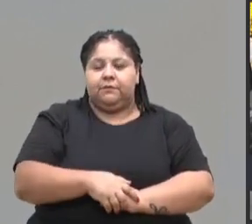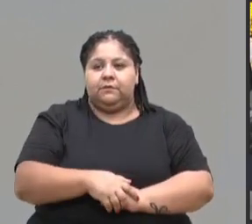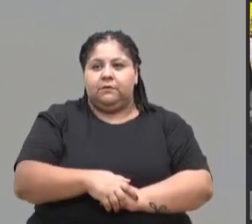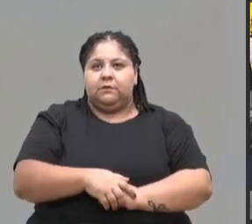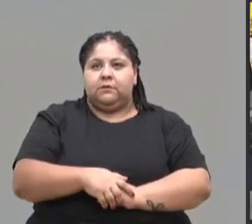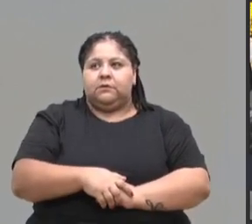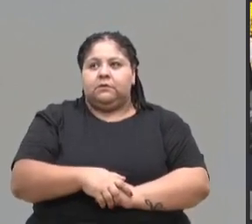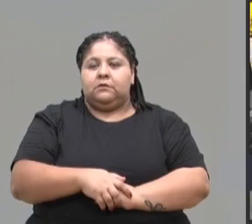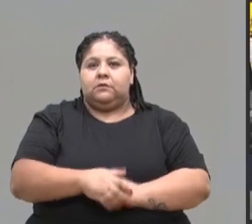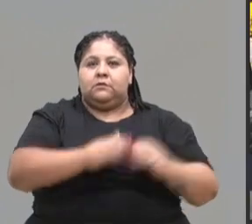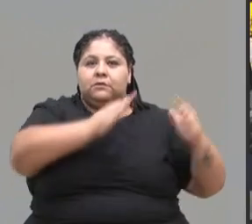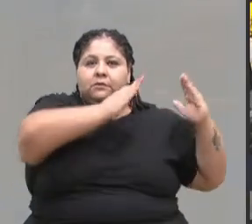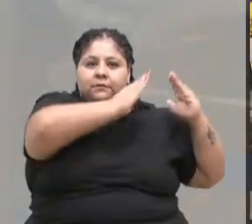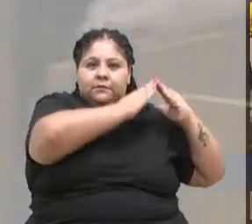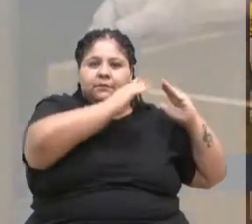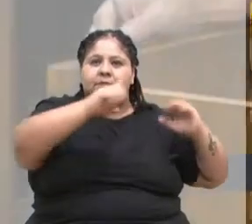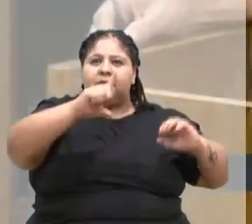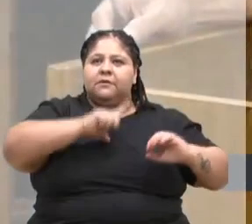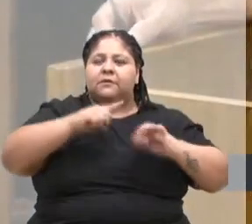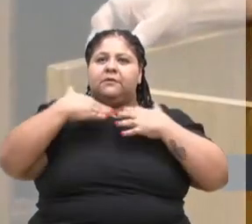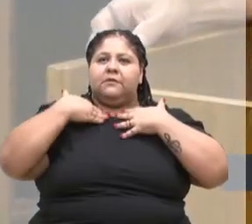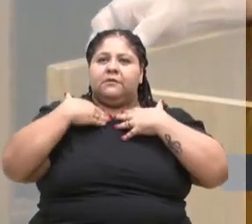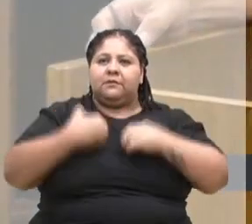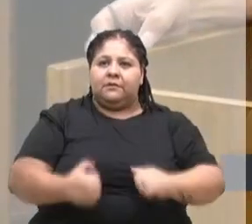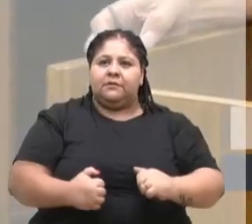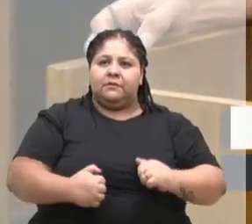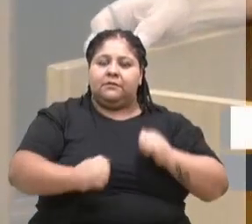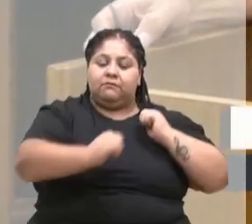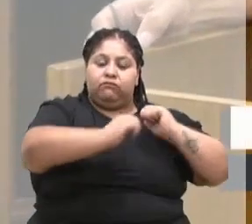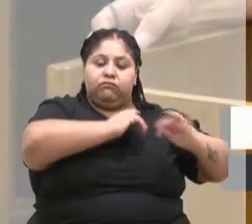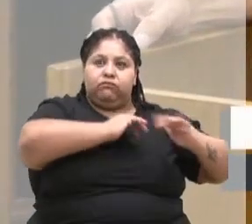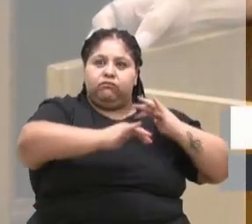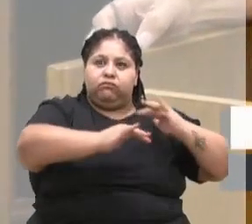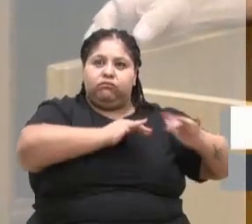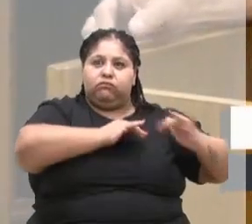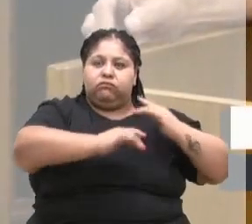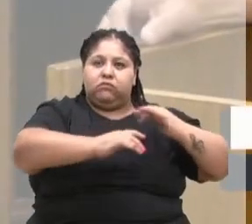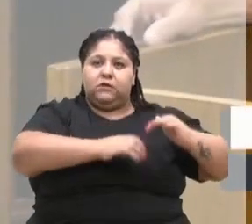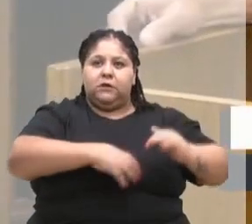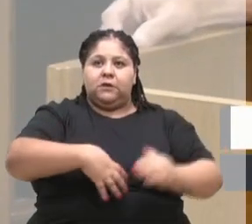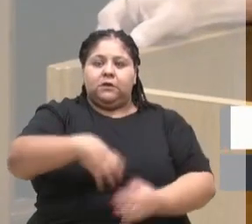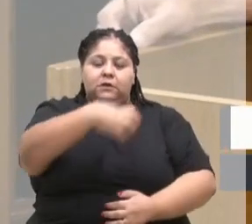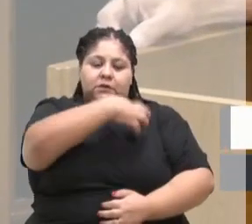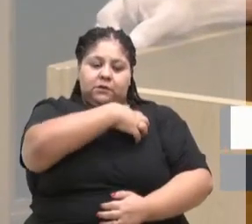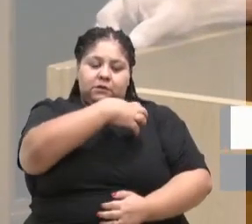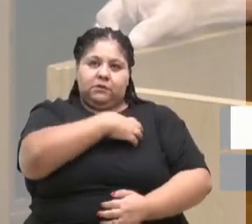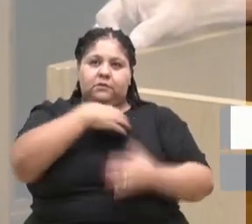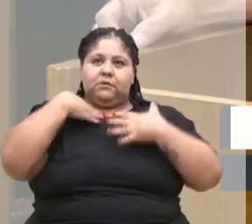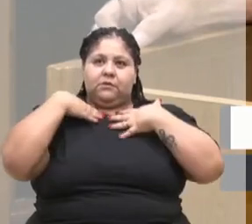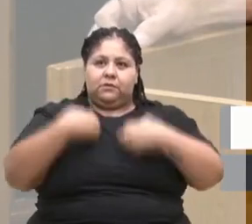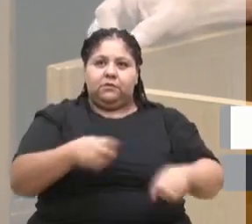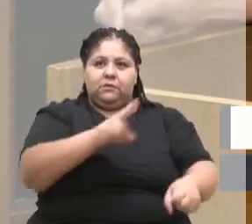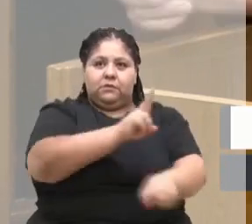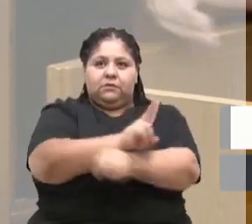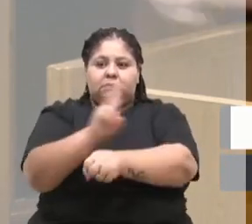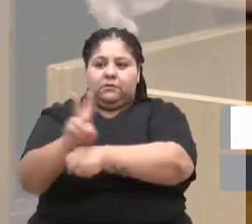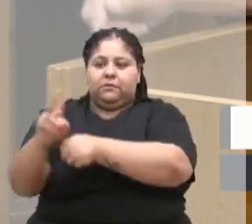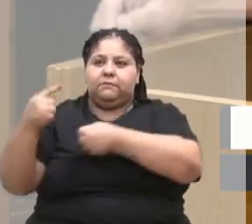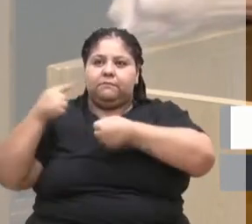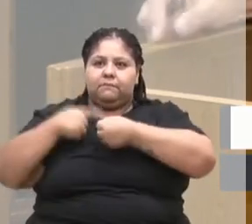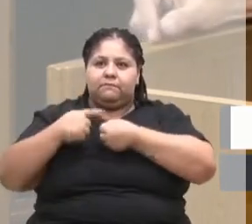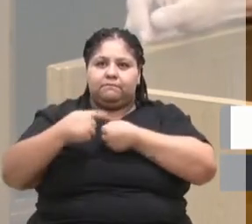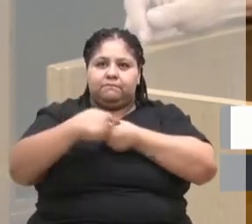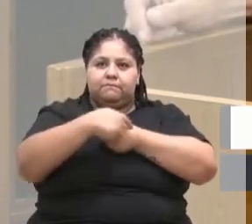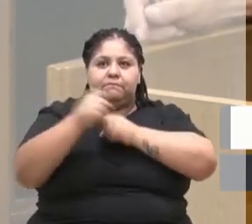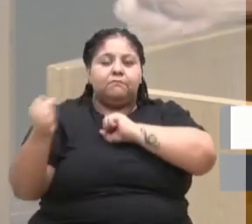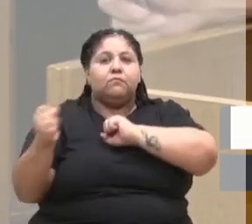Seguindo, então, São Leopoldo também tem a Secretaria Municipal de Mobilidade, Rio Grande possui Secretaria de Zeladoria da cidade, e